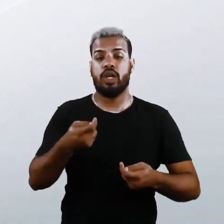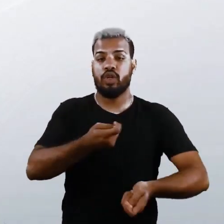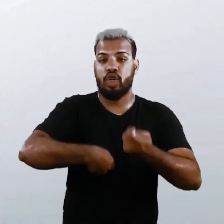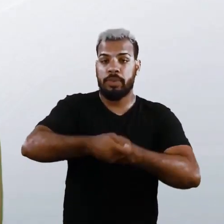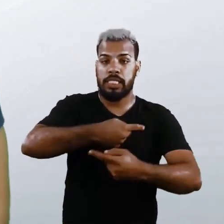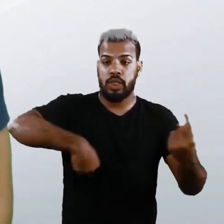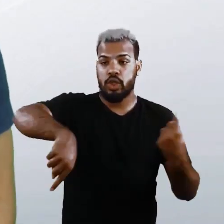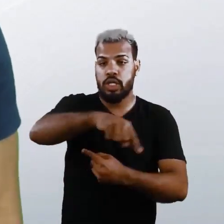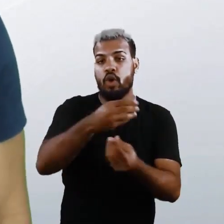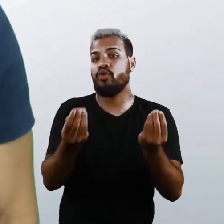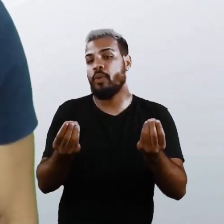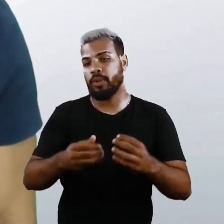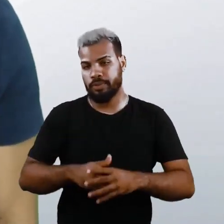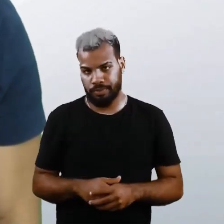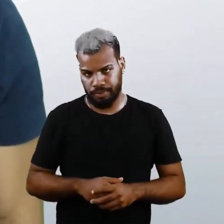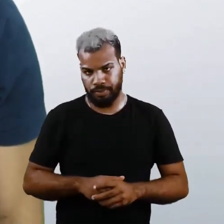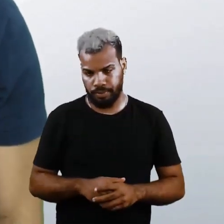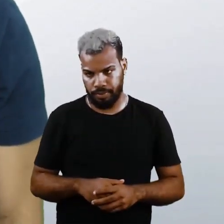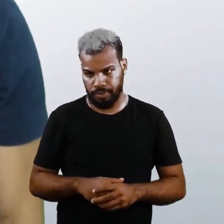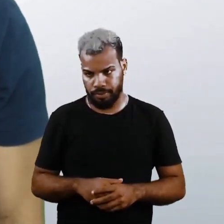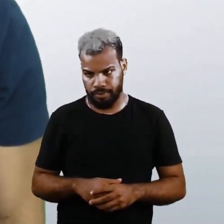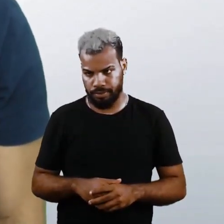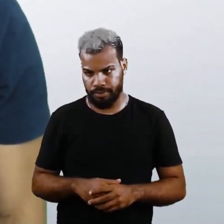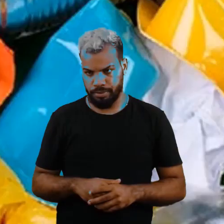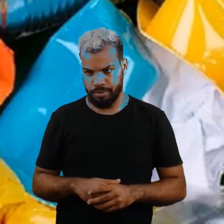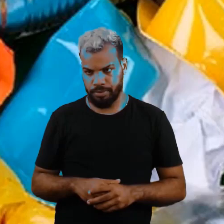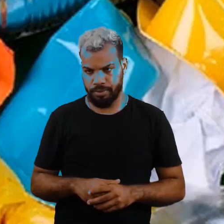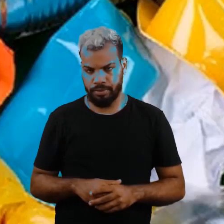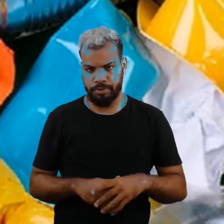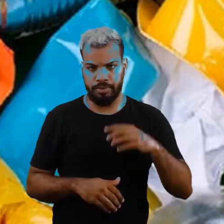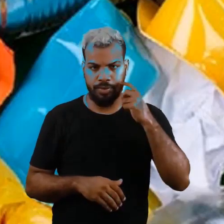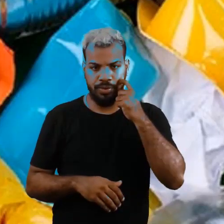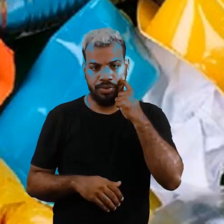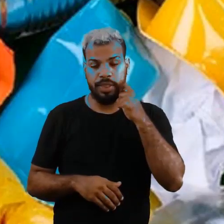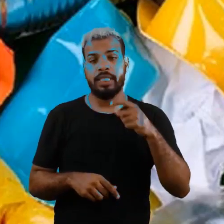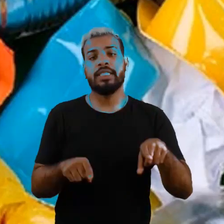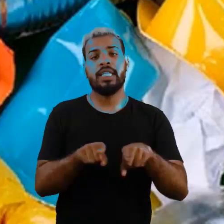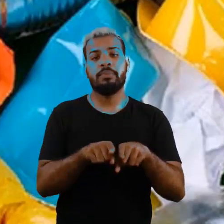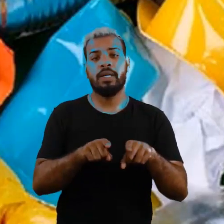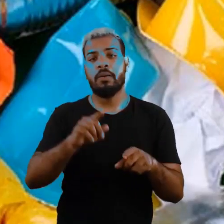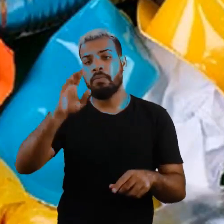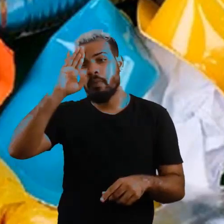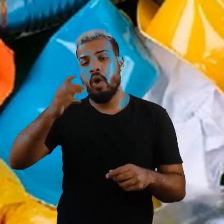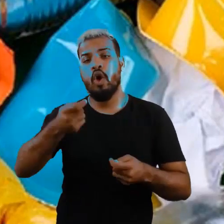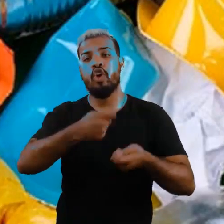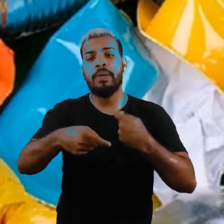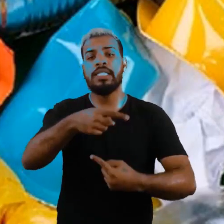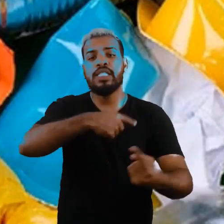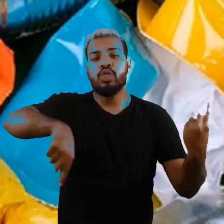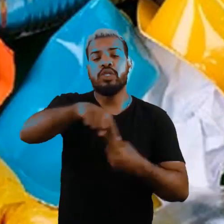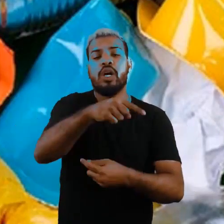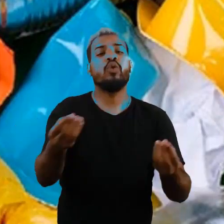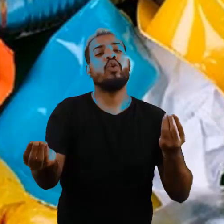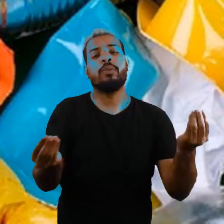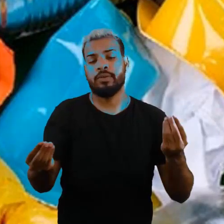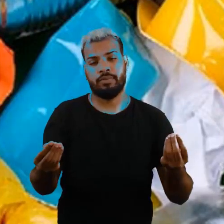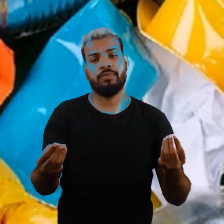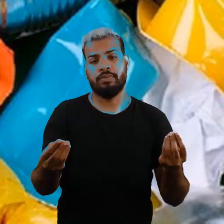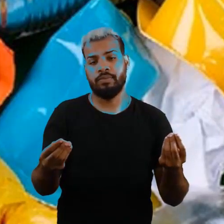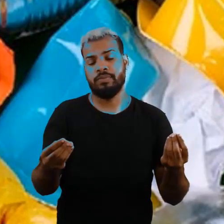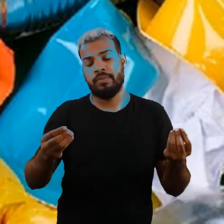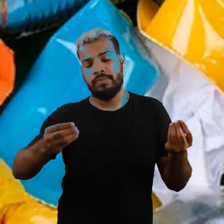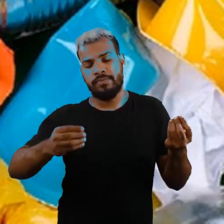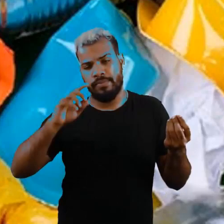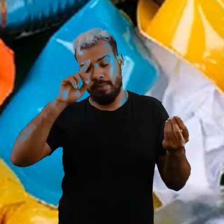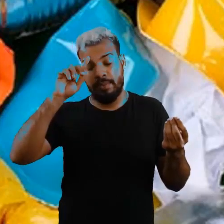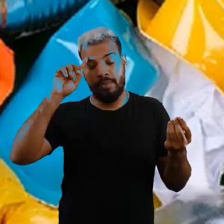compactua com a ideia de economia circular. E aí, a gente traz os princípios da economia circular, certo?